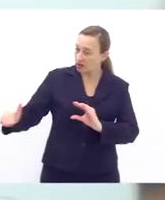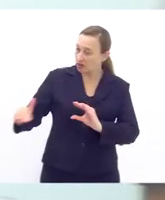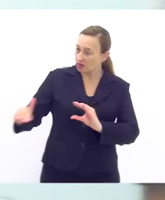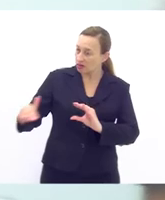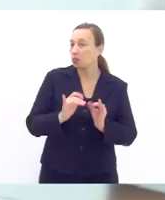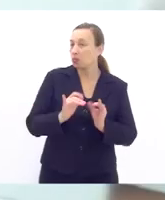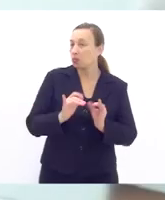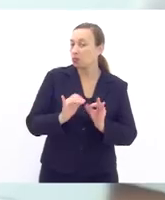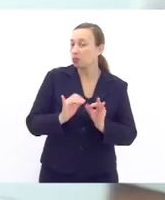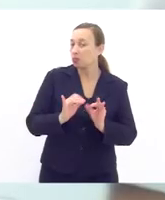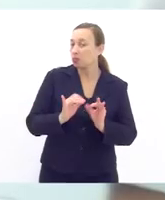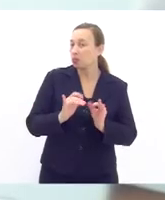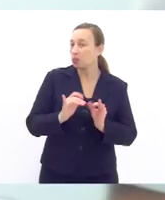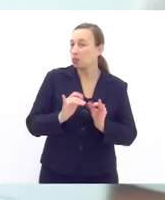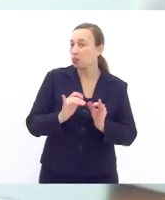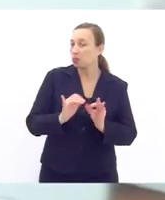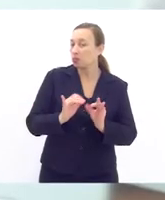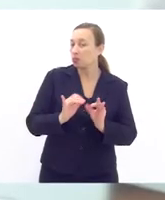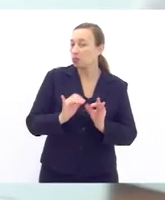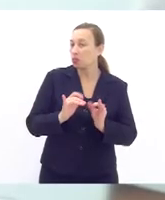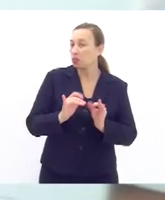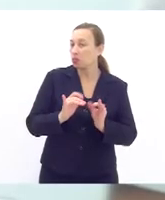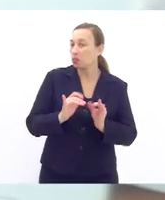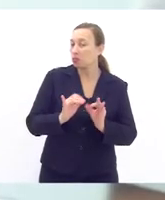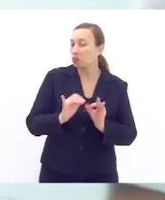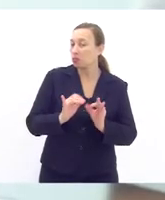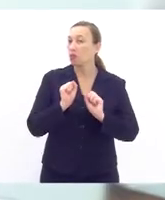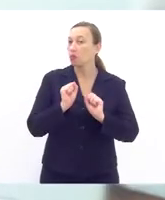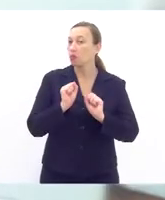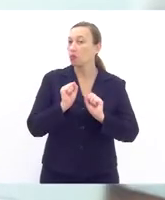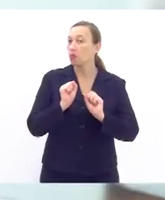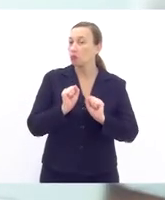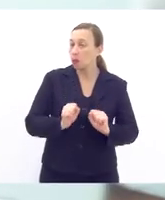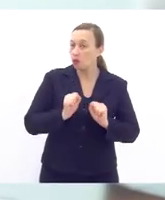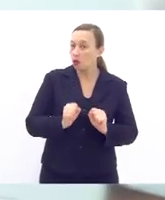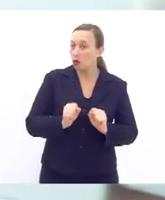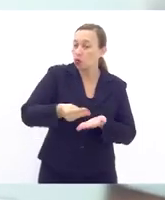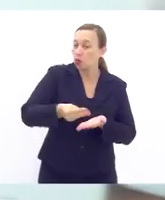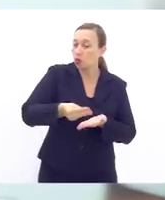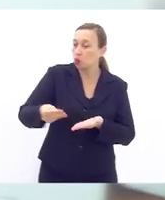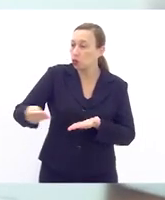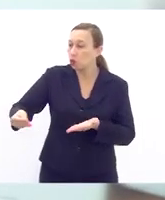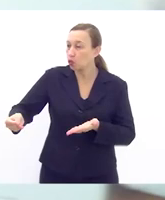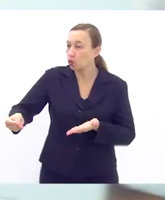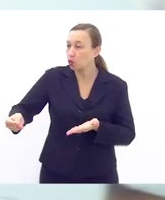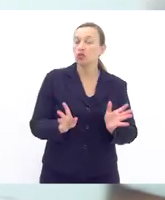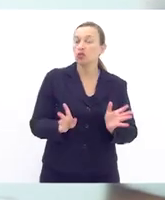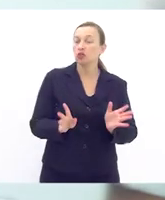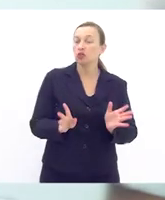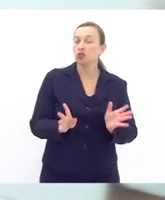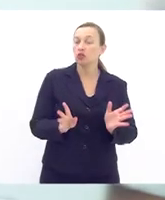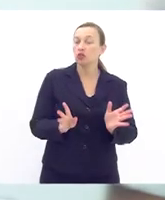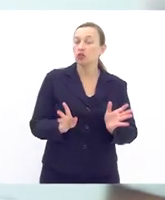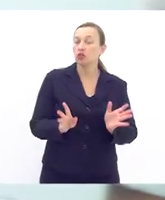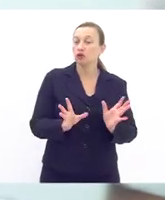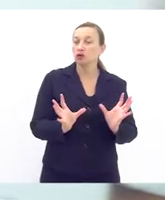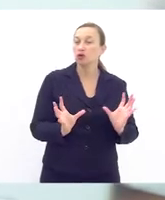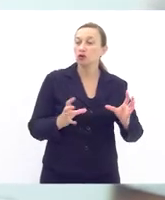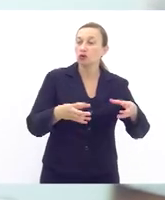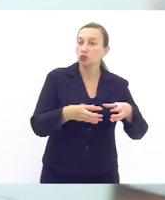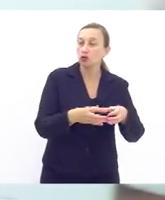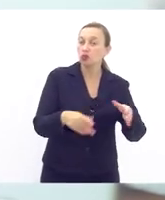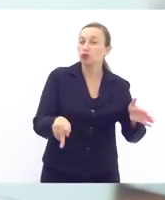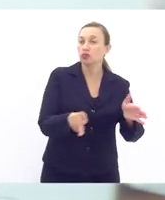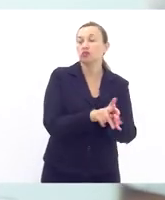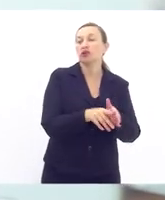essa enfim demais planejamento para que a gente possa distribuir entre os membros da